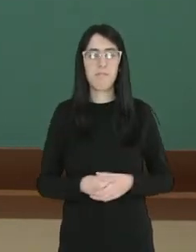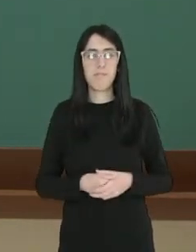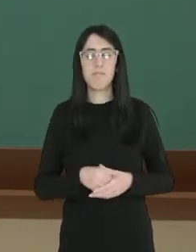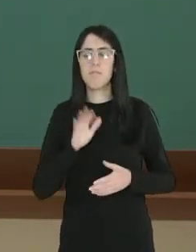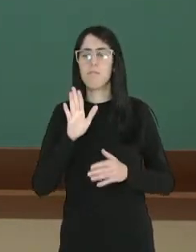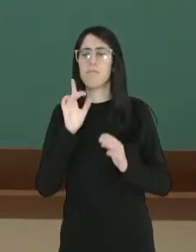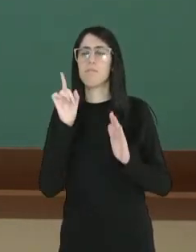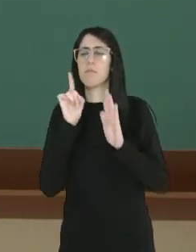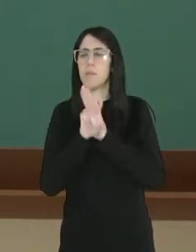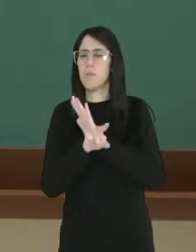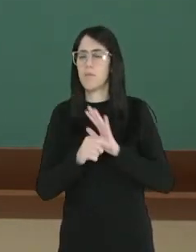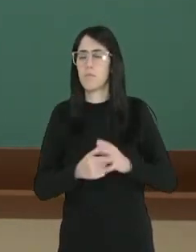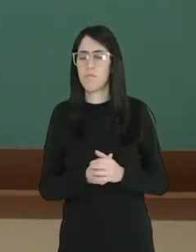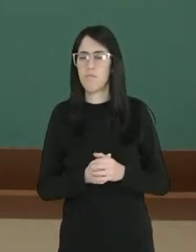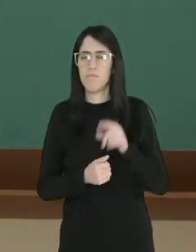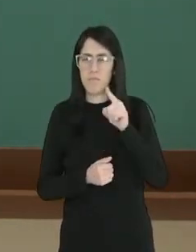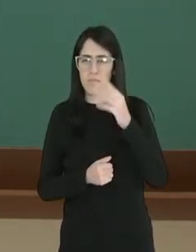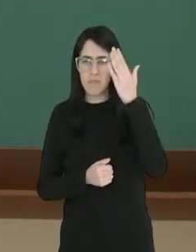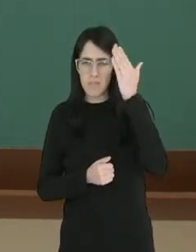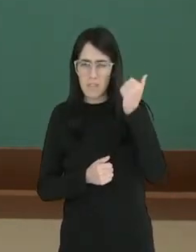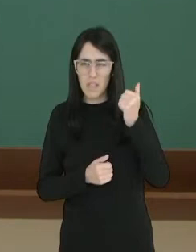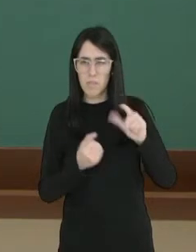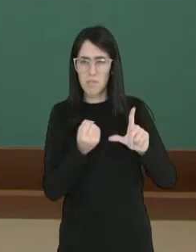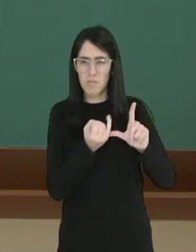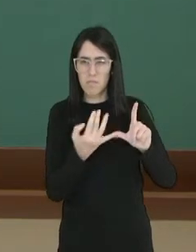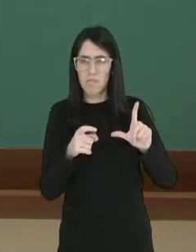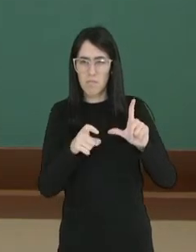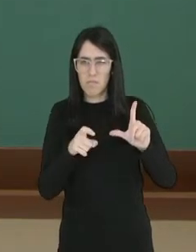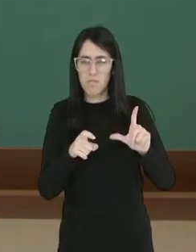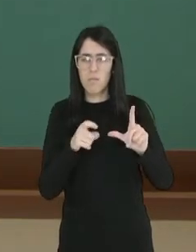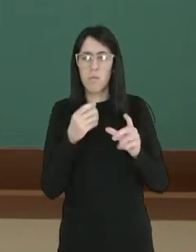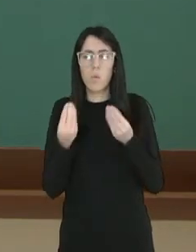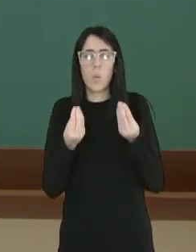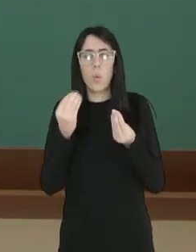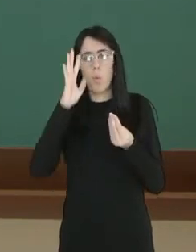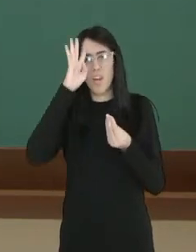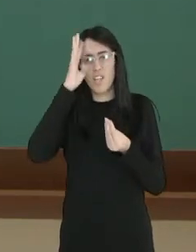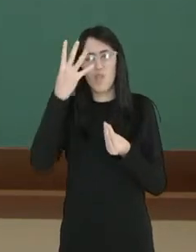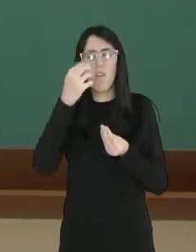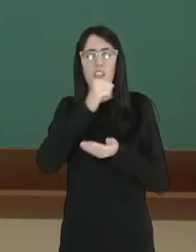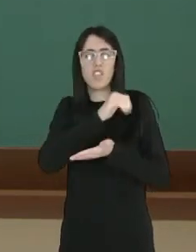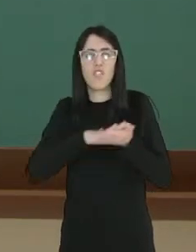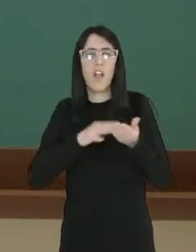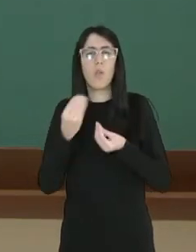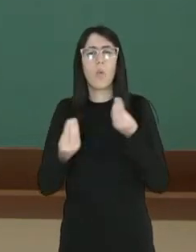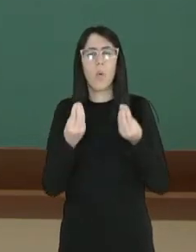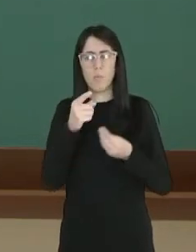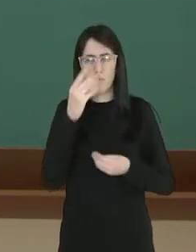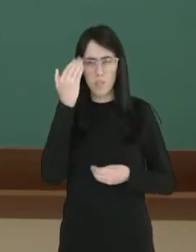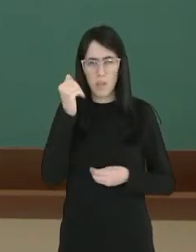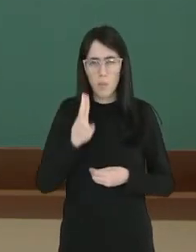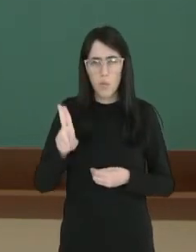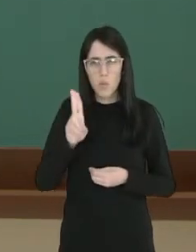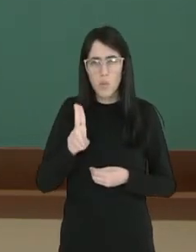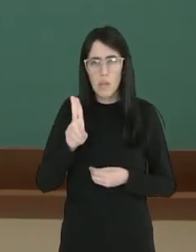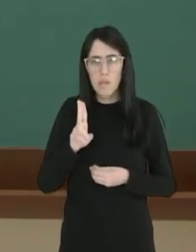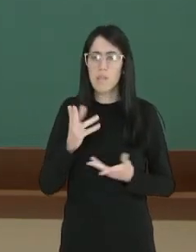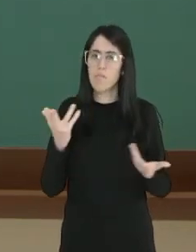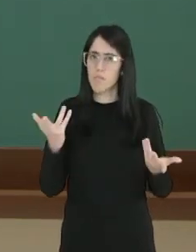Pergunta, pessoal, você sabe calcular logaritmo para resolver diferentes situações e problemas? Acredito que sim,